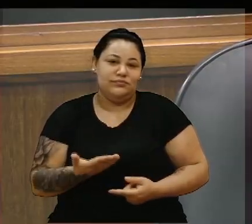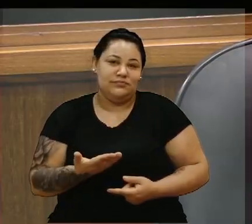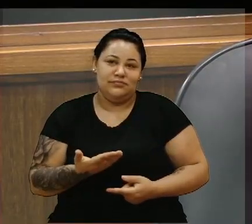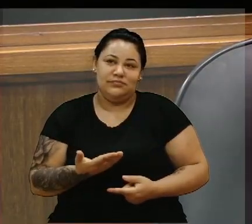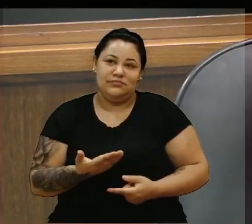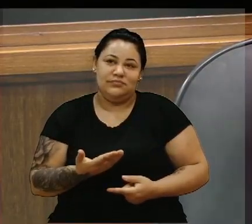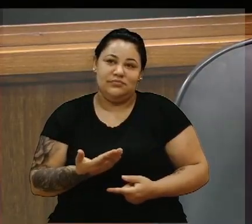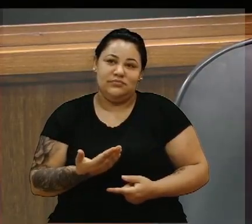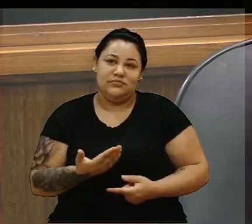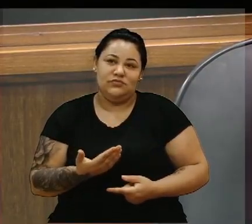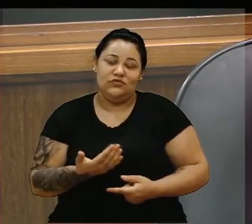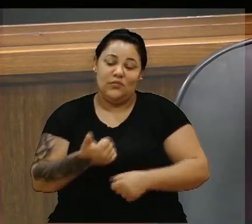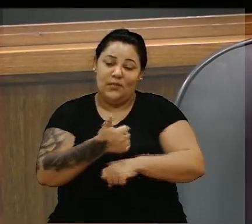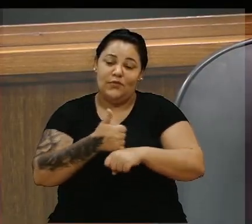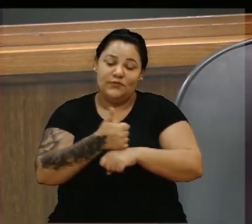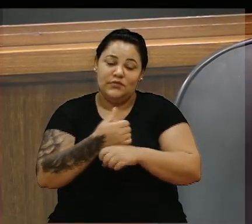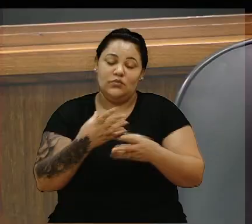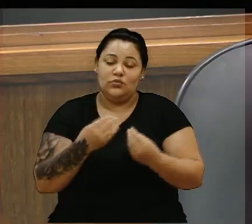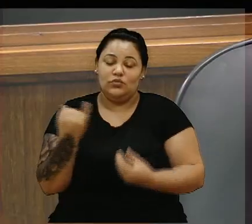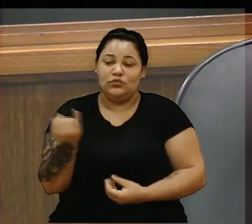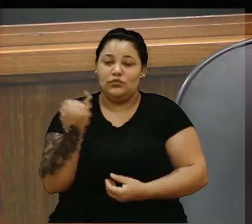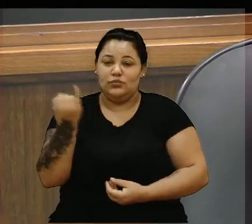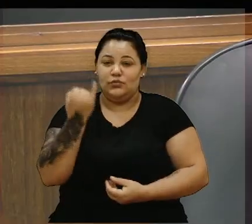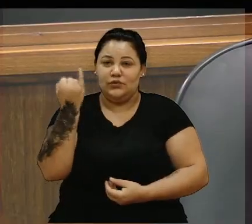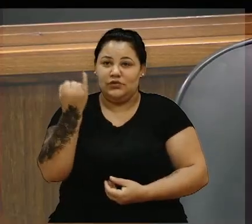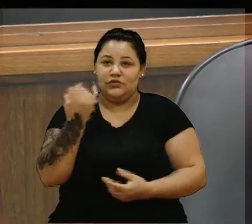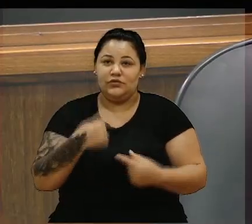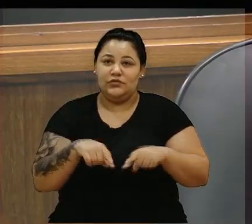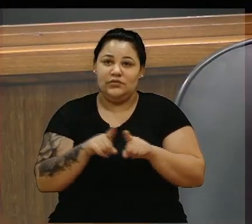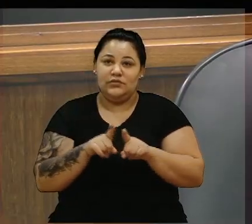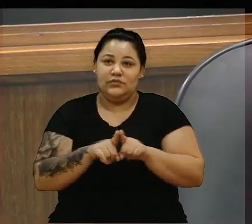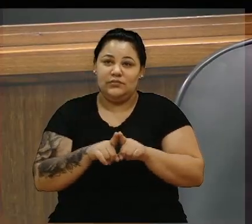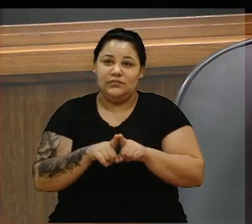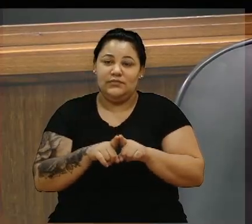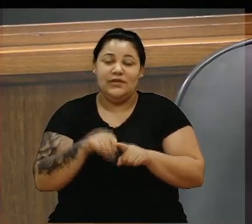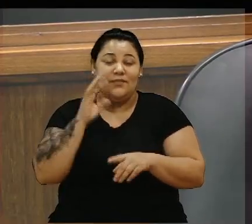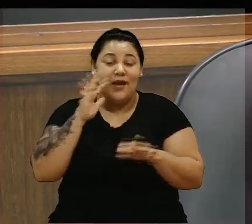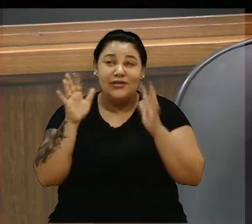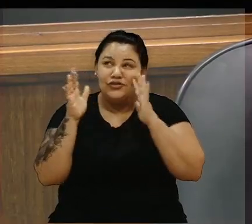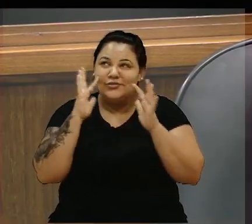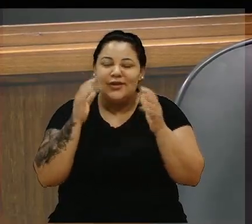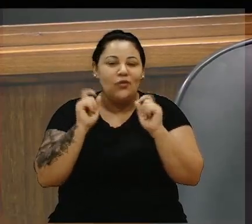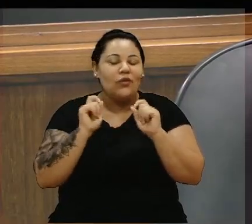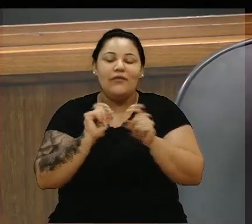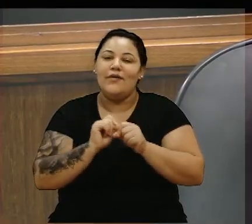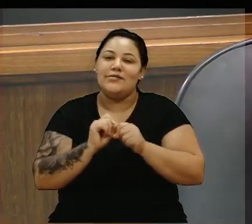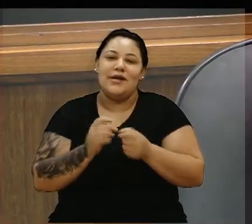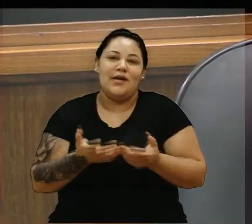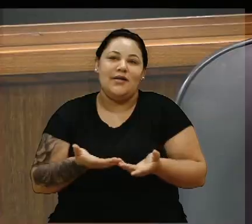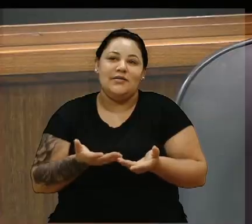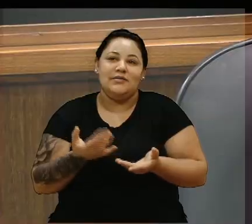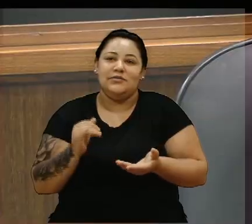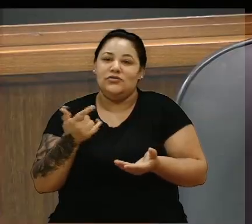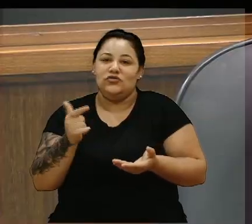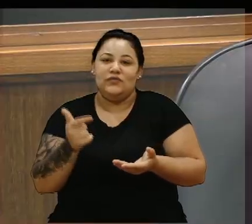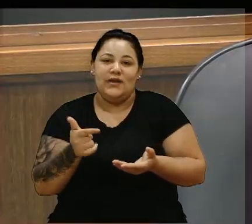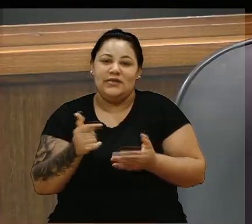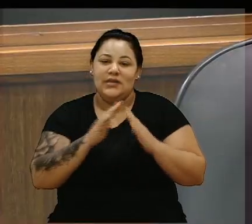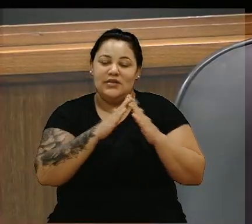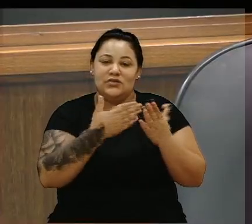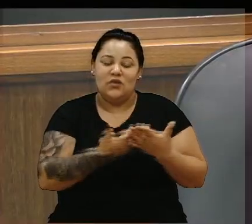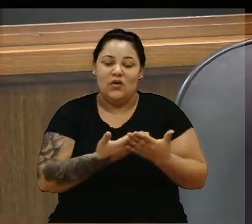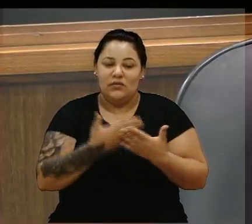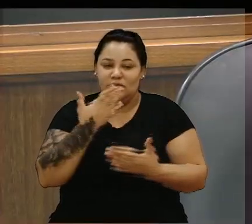tão fundamental e tão importante para a sociedade. Porque imagina o que nós faríamos se nós não tivéssemos as escolas de